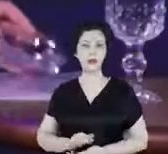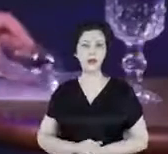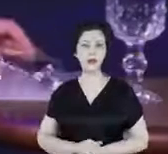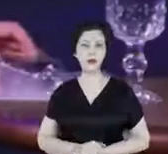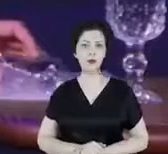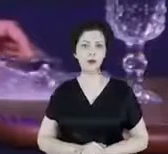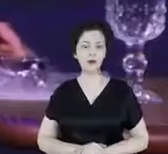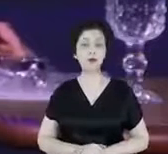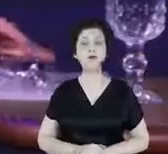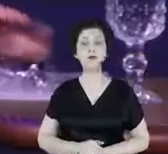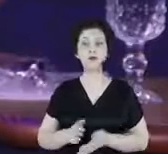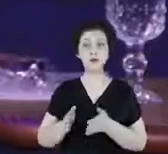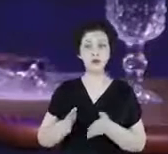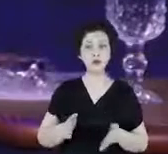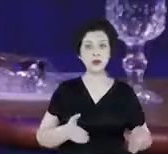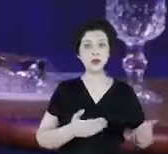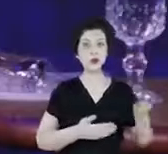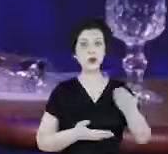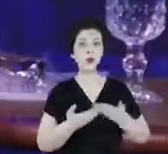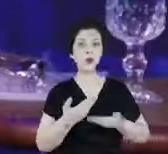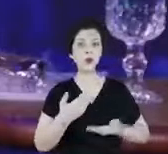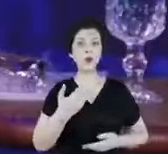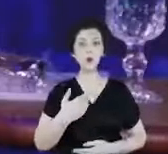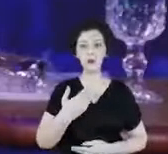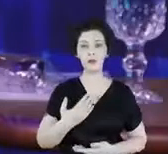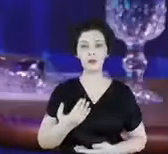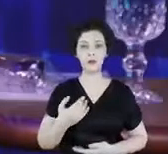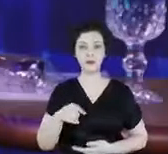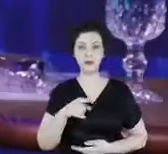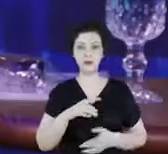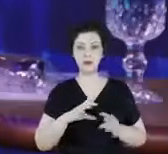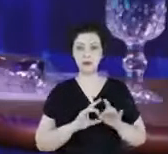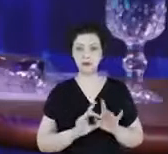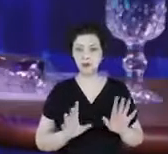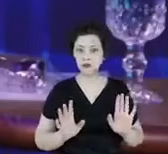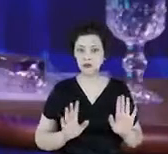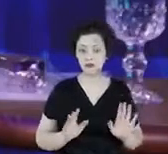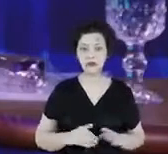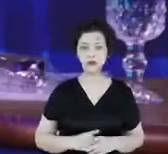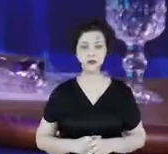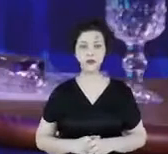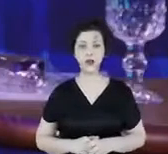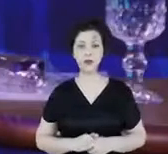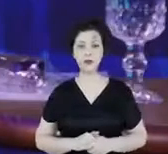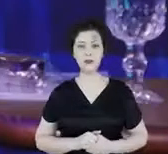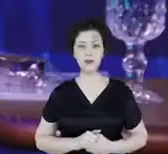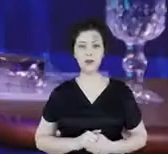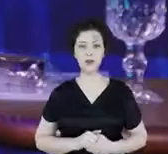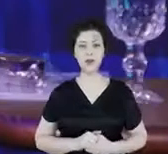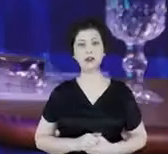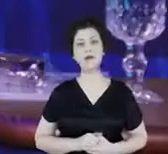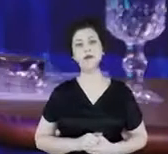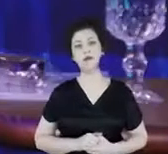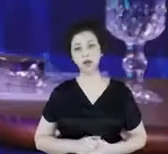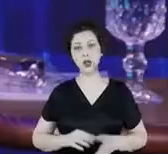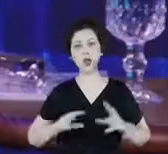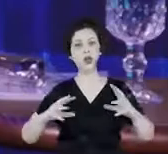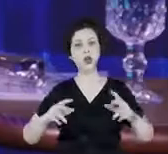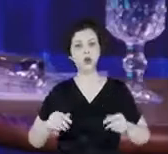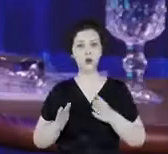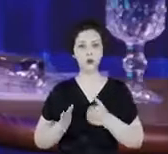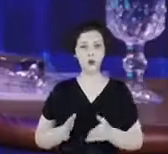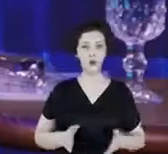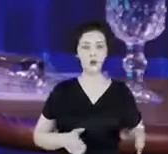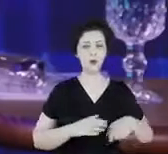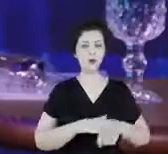pretendo comer durante a nossa conversa se se vocês me permitirem é é bastante provável que todo o processo de o